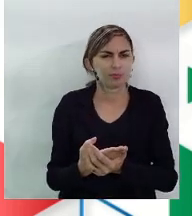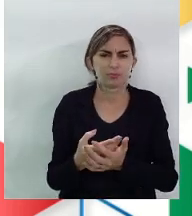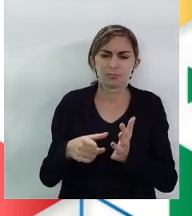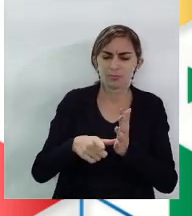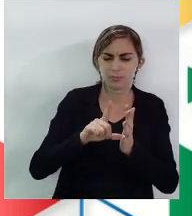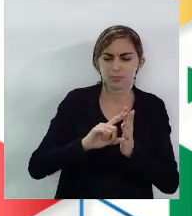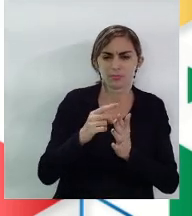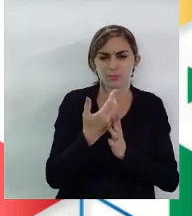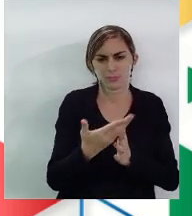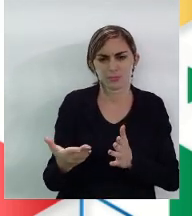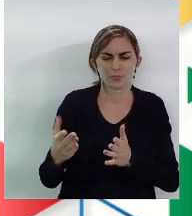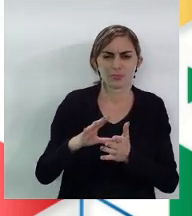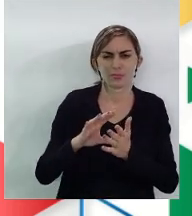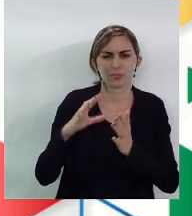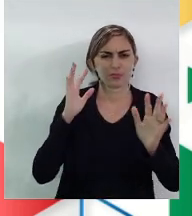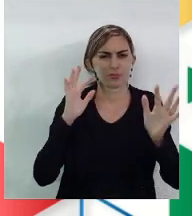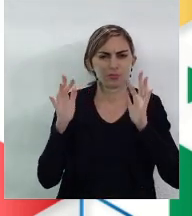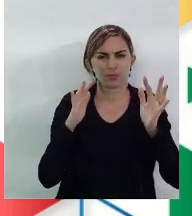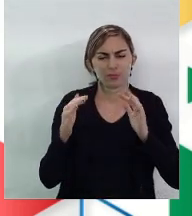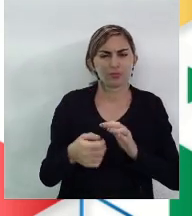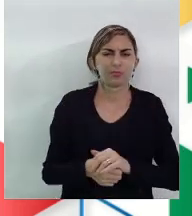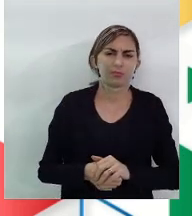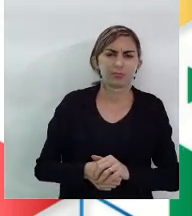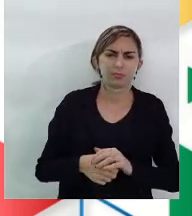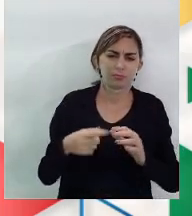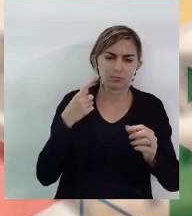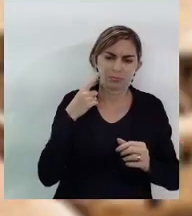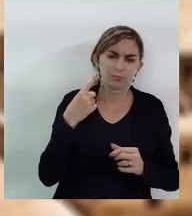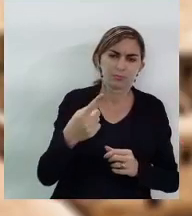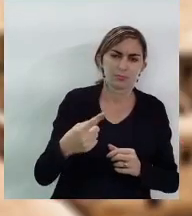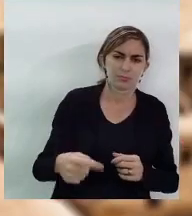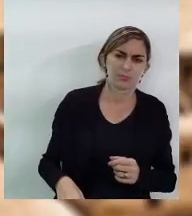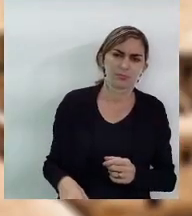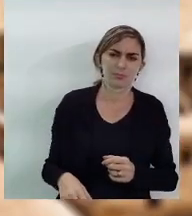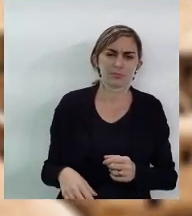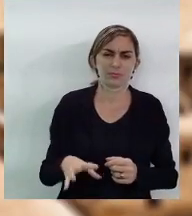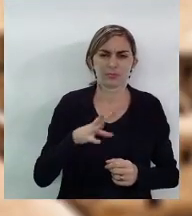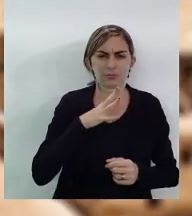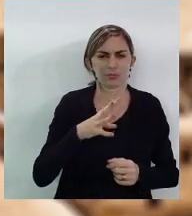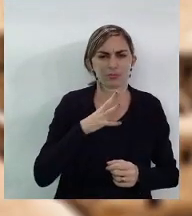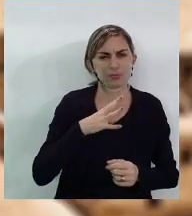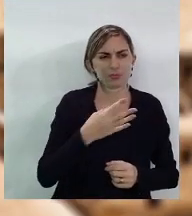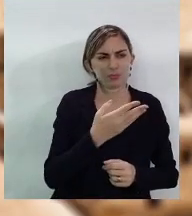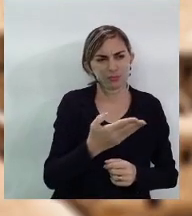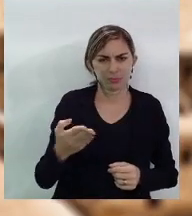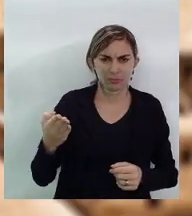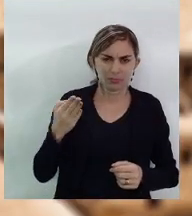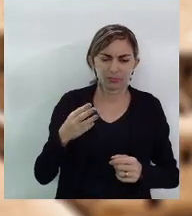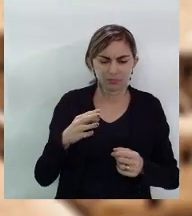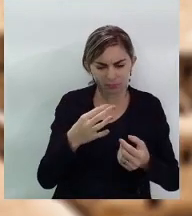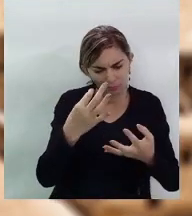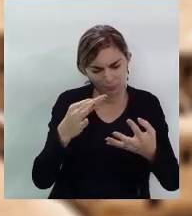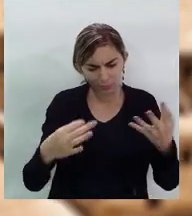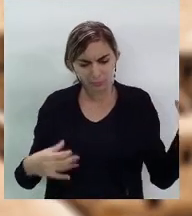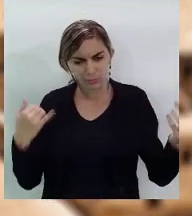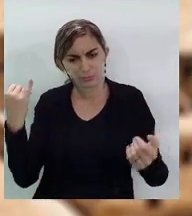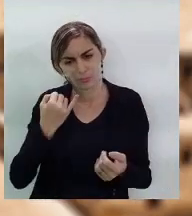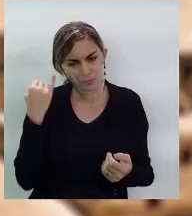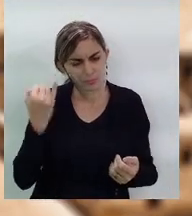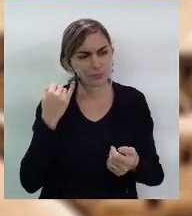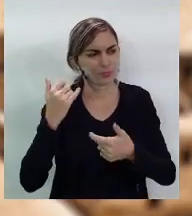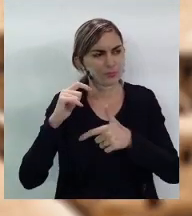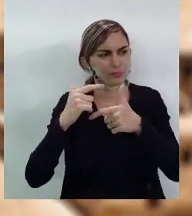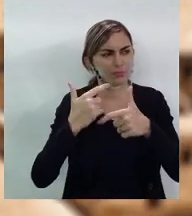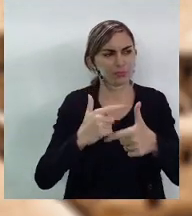Antes disso, vamos refletir. Olhando para mim, vamos ver aqui. Nós já conhecemos, fazendo alguns pontos importantes, uma